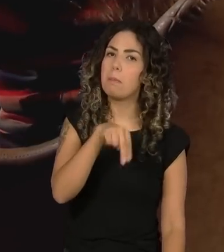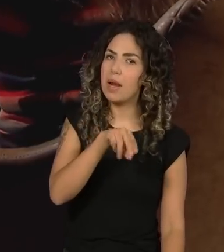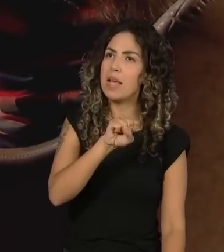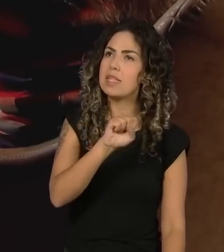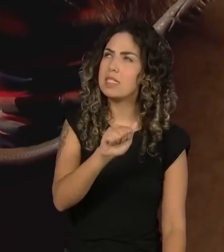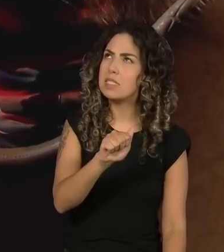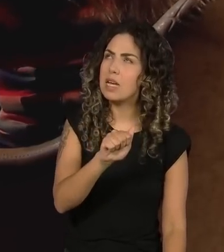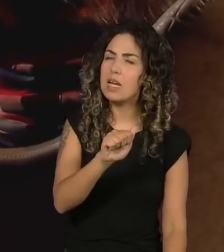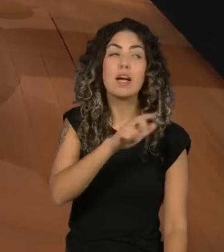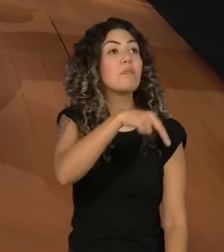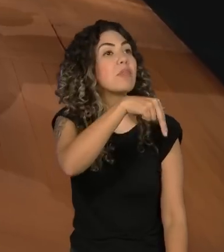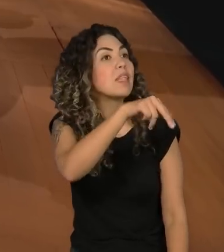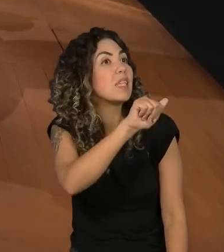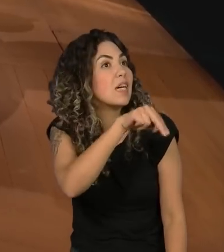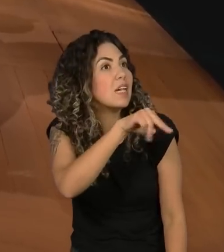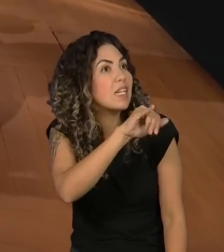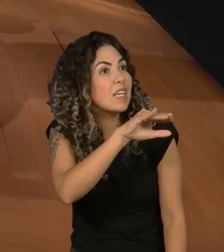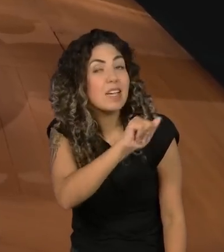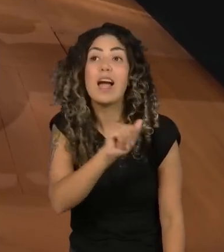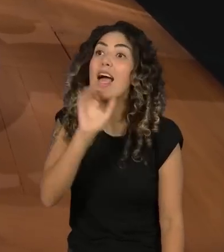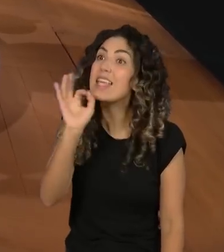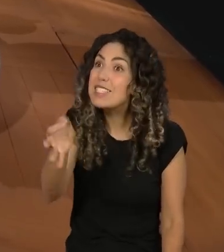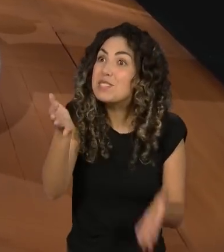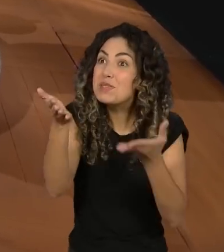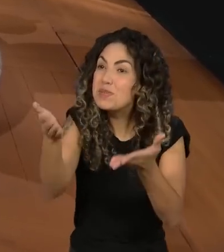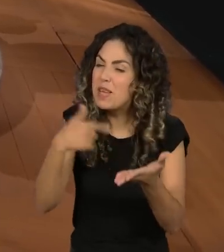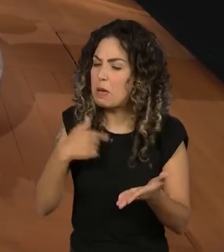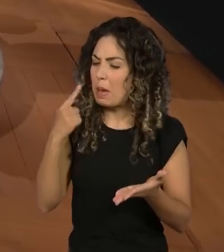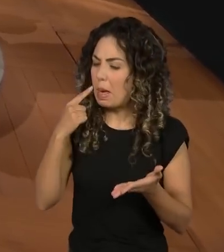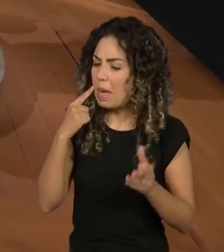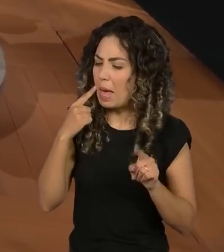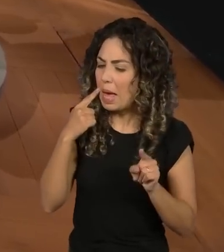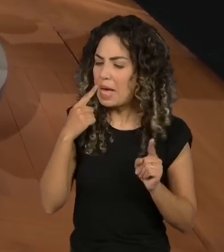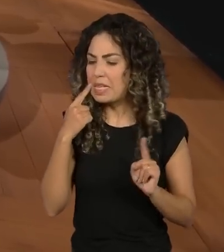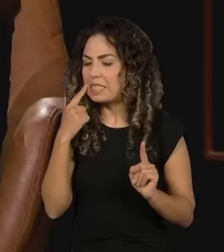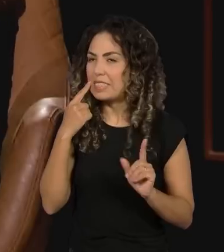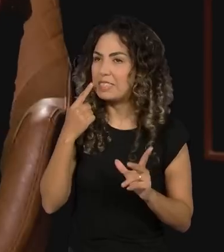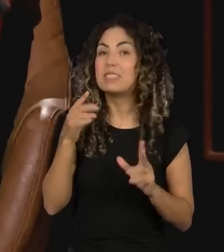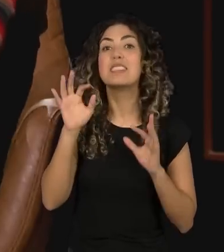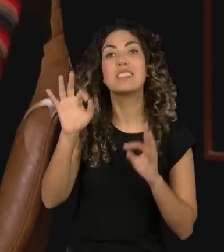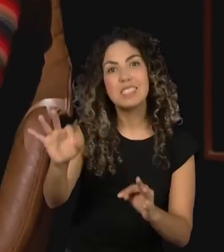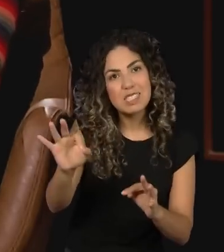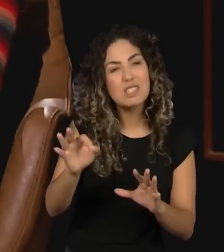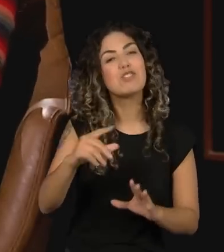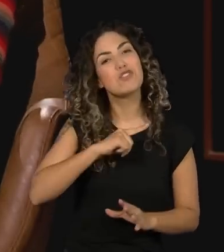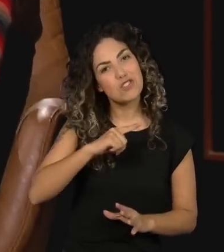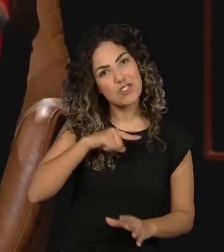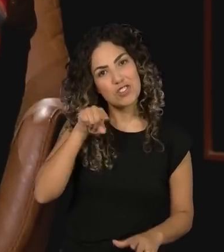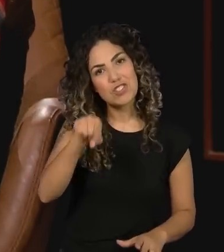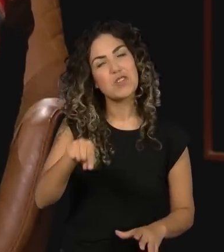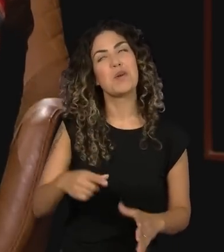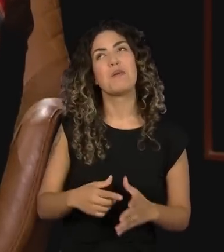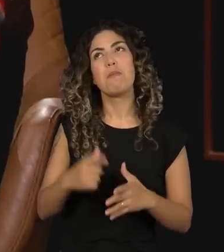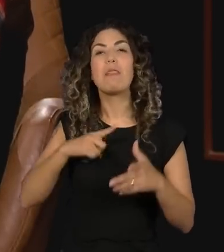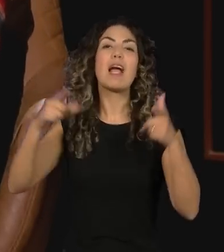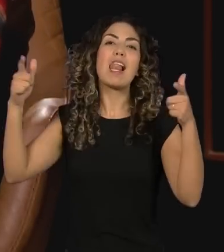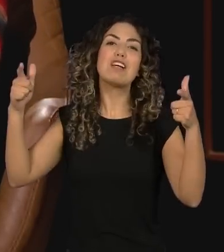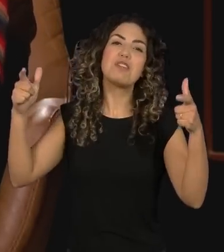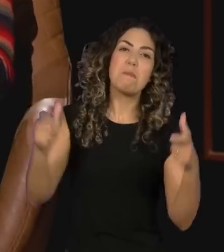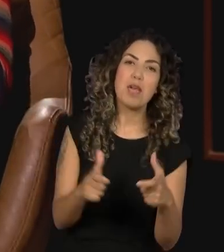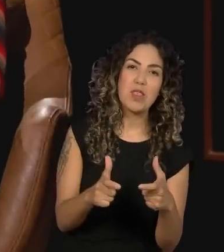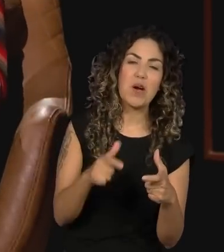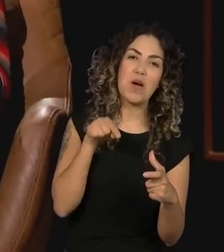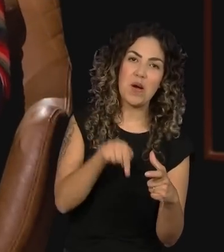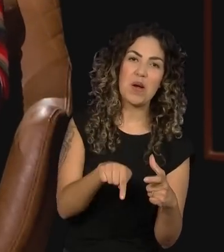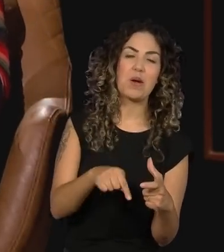Nanica. Eu ia falar, fiquei na dúvida, mas era isso mesmo, Imprensa Nanica. É, a grande imprensa e a Imprensa Nanica. E eu trabalhei no